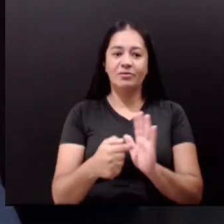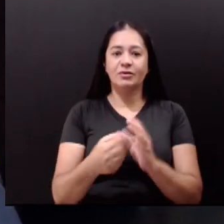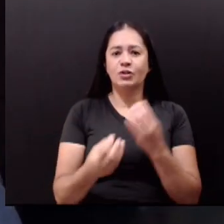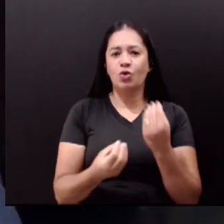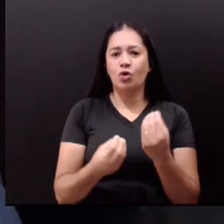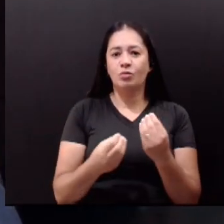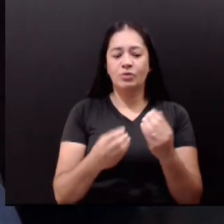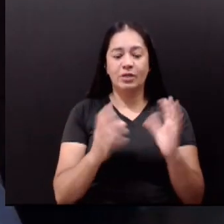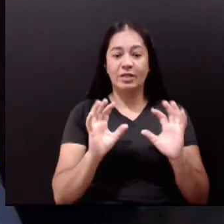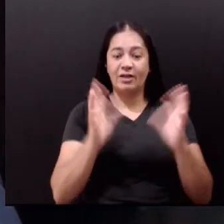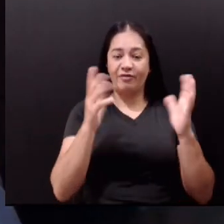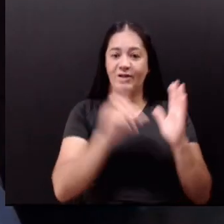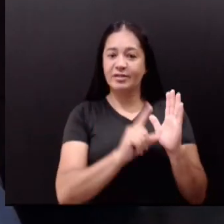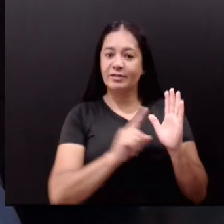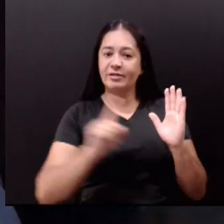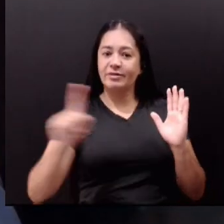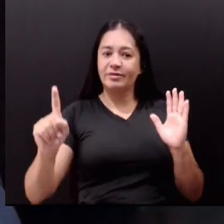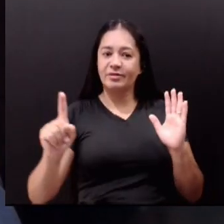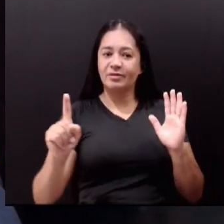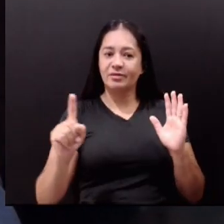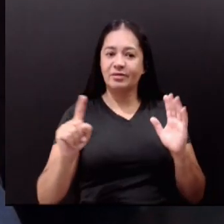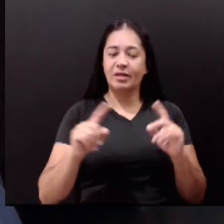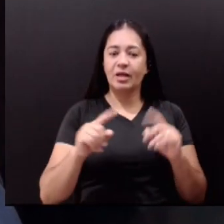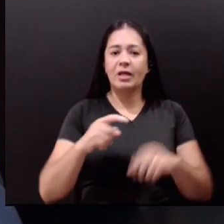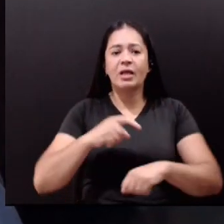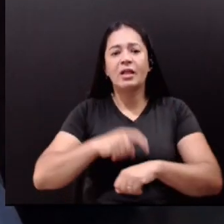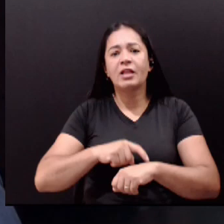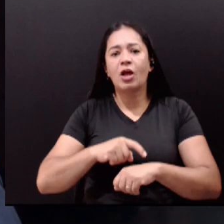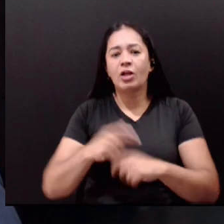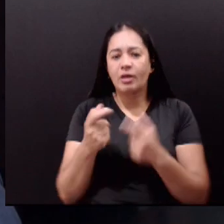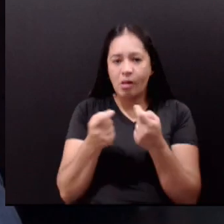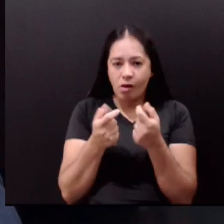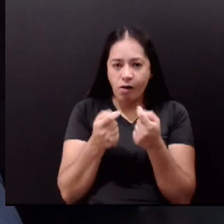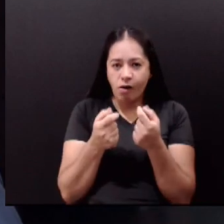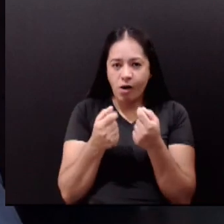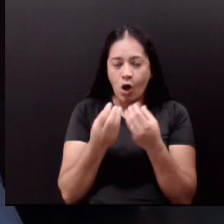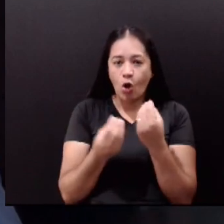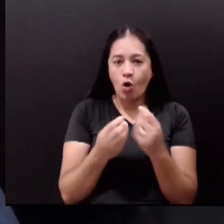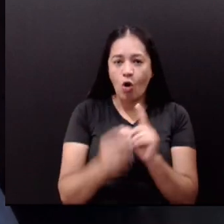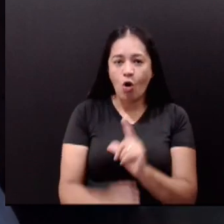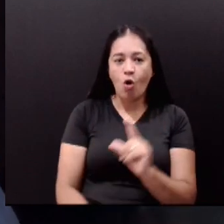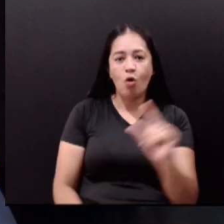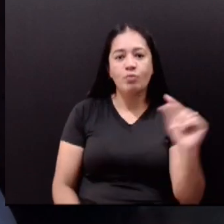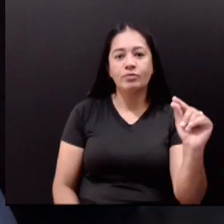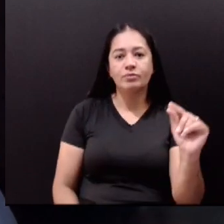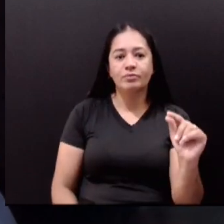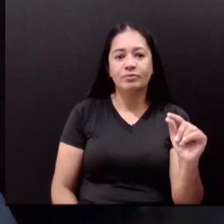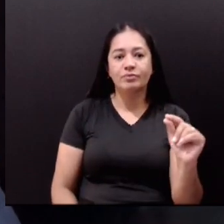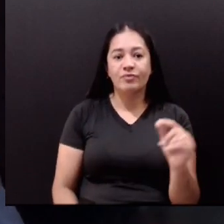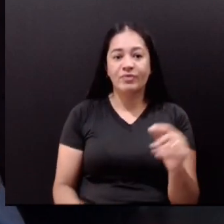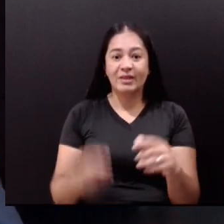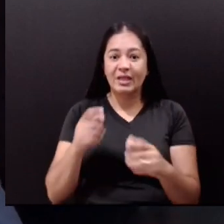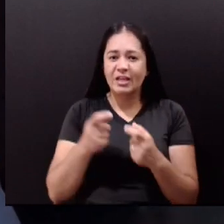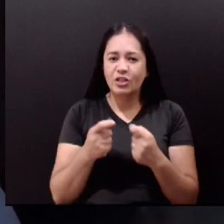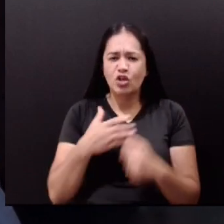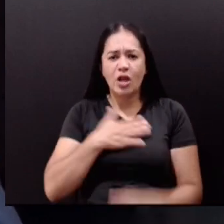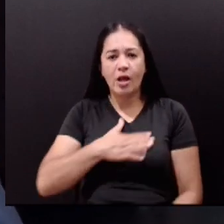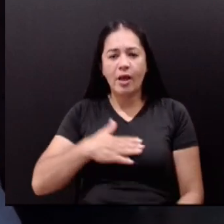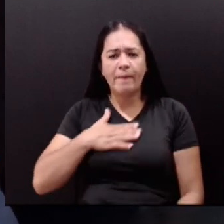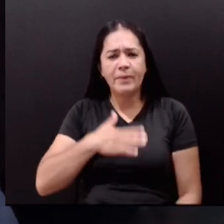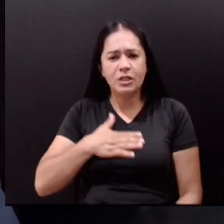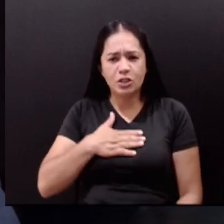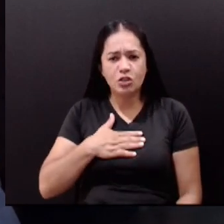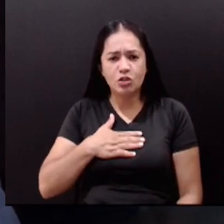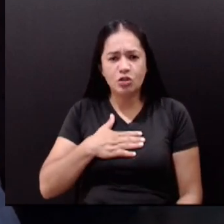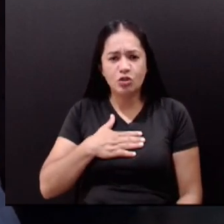que ele sai de quando ele está jogando um jogo de videogame ou de computador? Aquele jogo está sendo prazeroso para ele? Está sendo